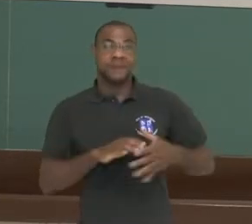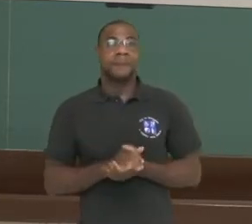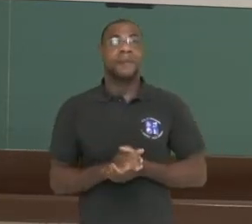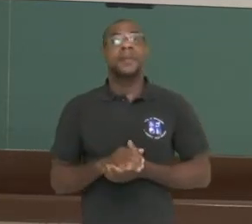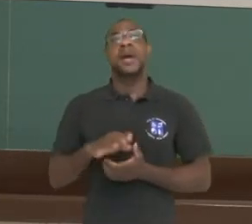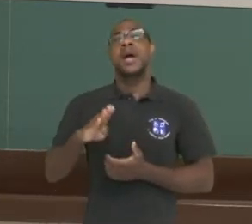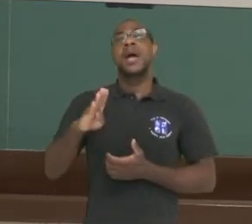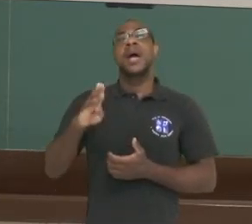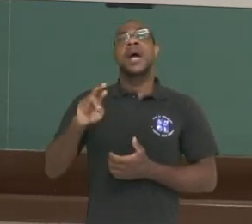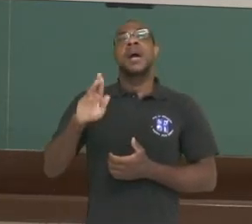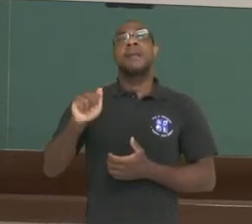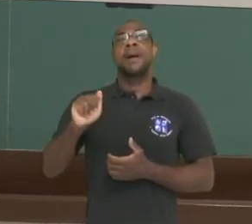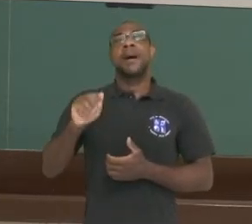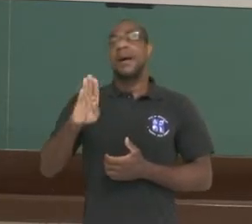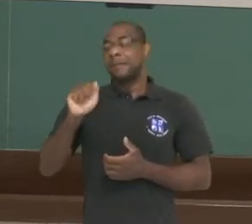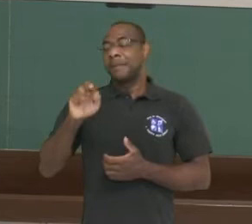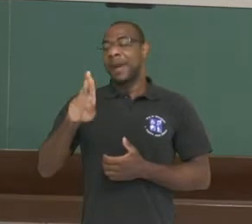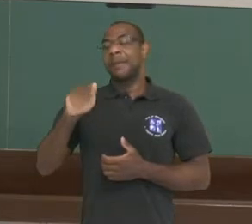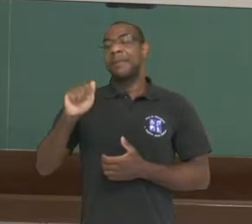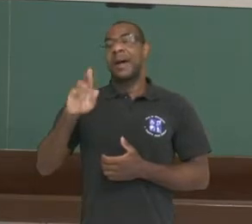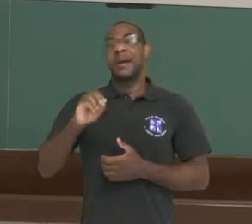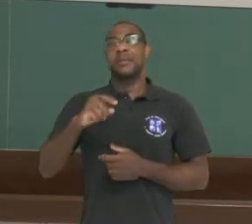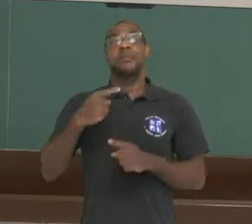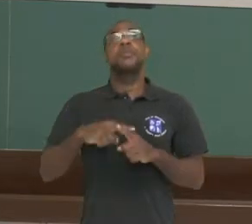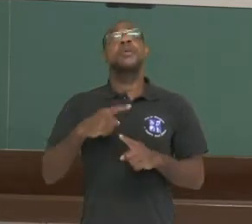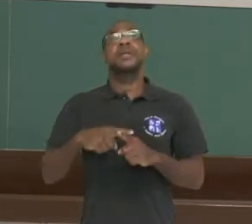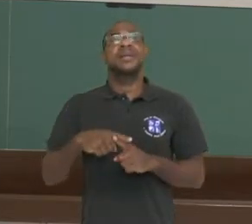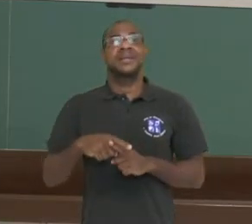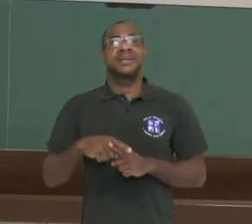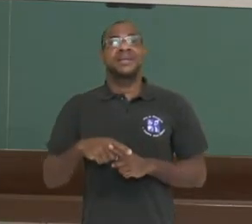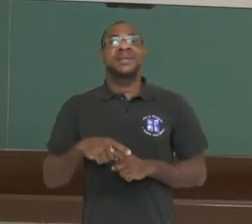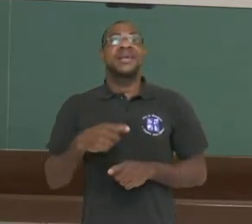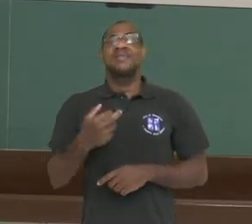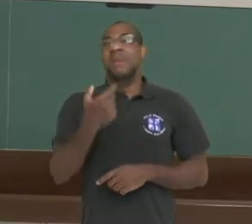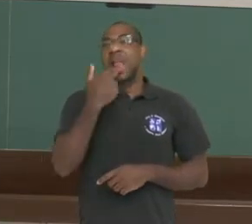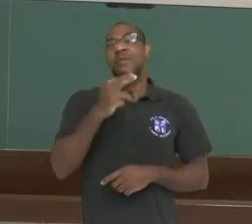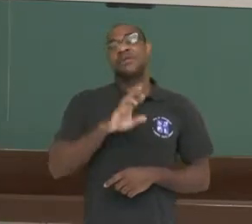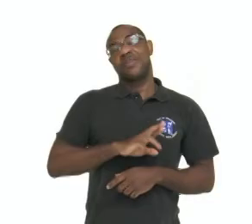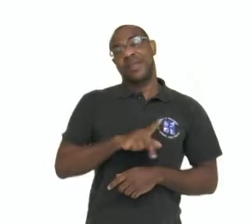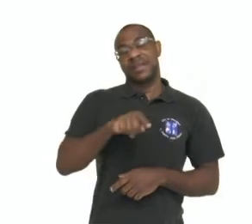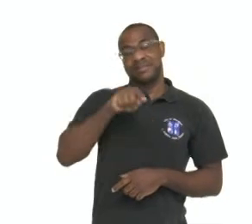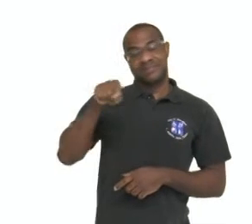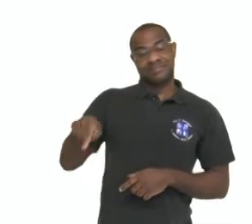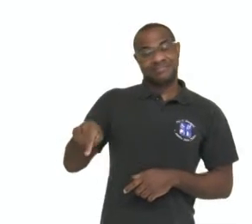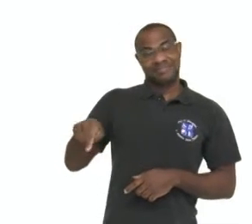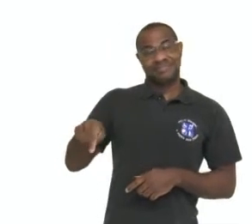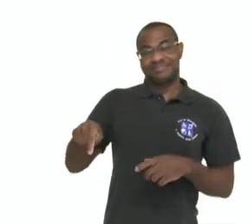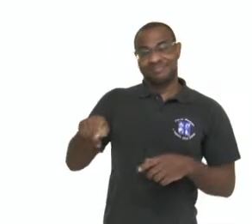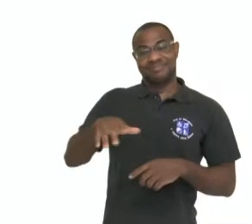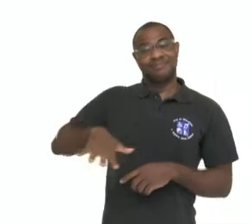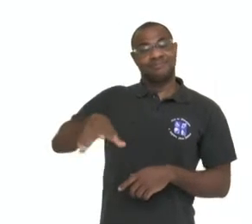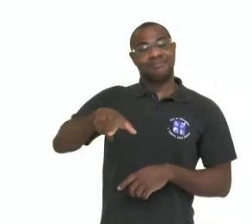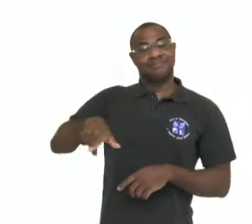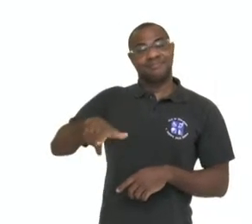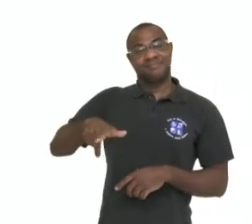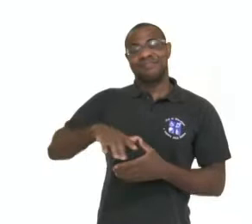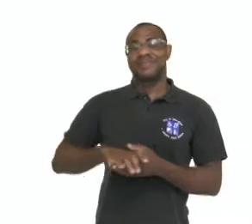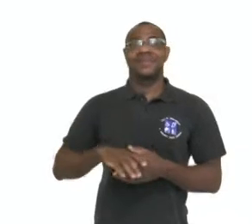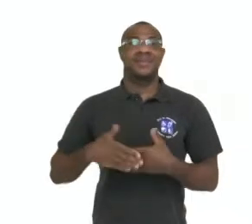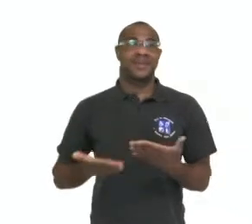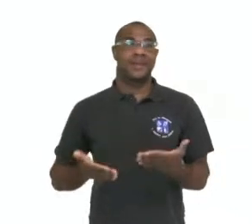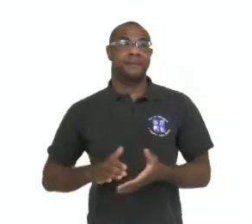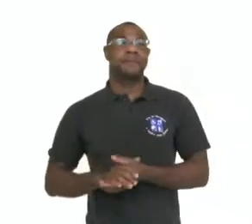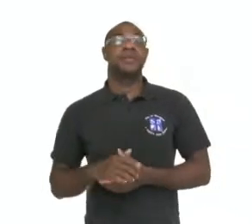falavam uma língua diferente da sua e desconheciam os seus modos e costumes romanos. Isso ocorria porque os romanos se consideravam civilizados e,